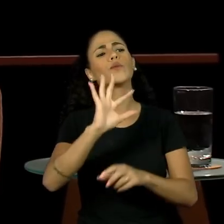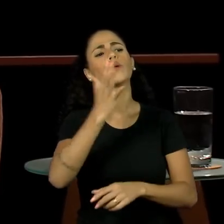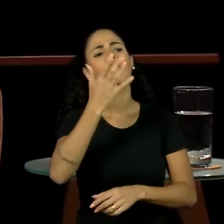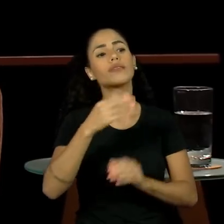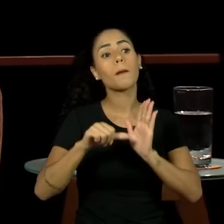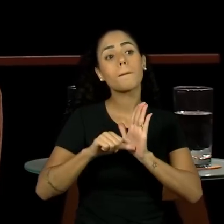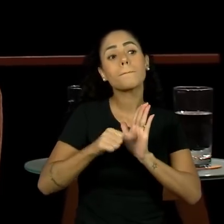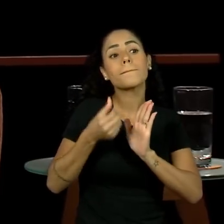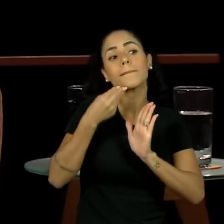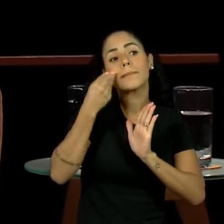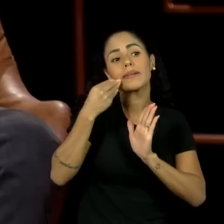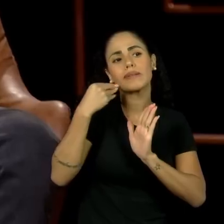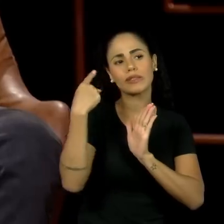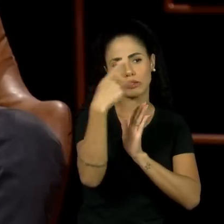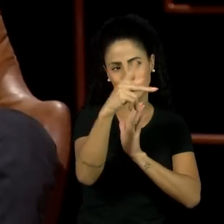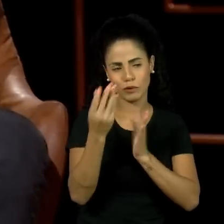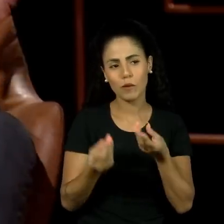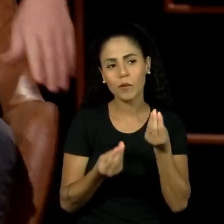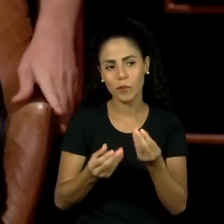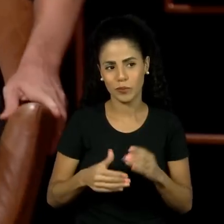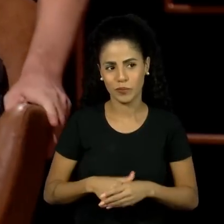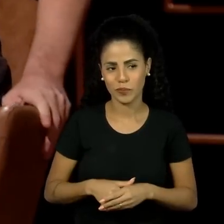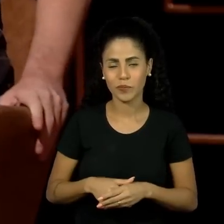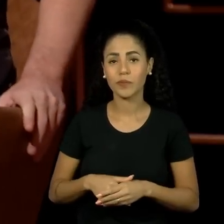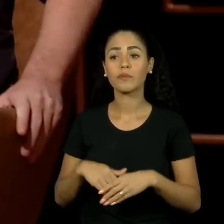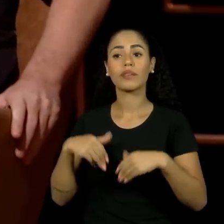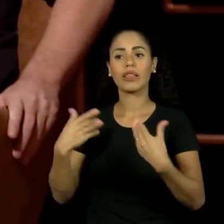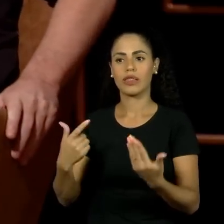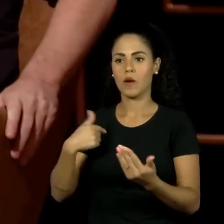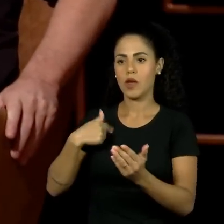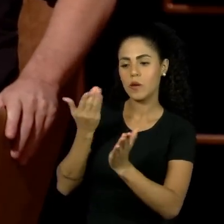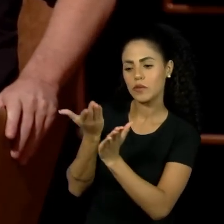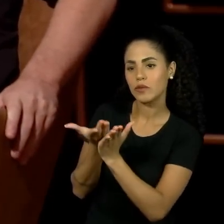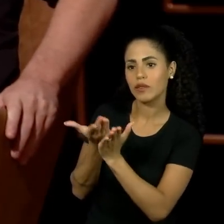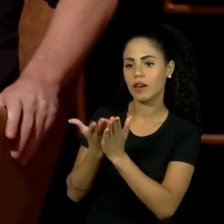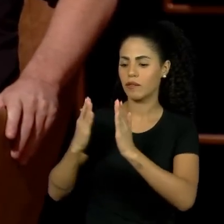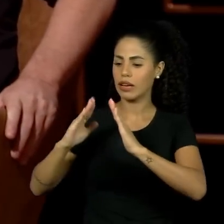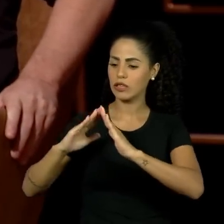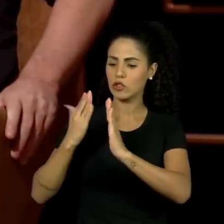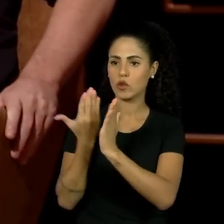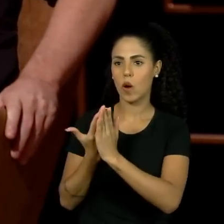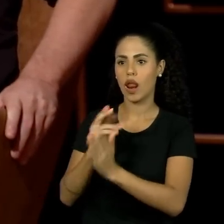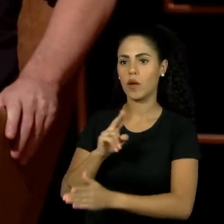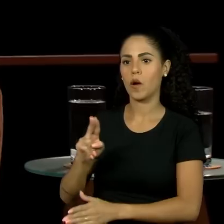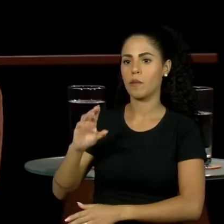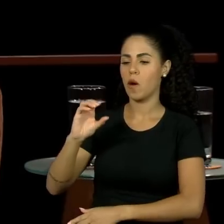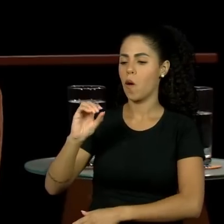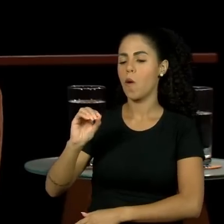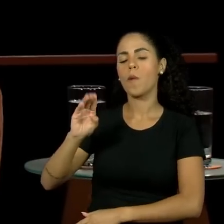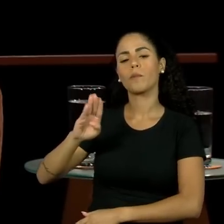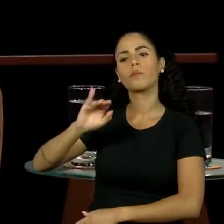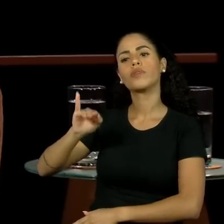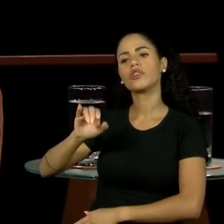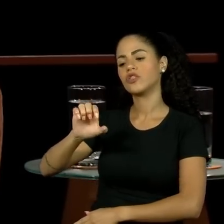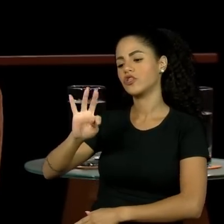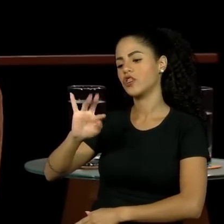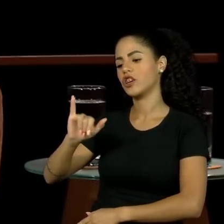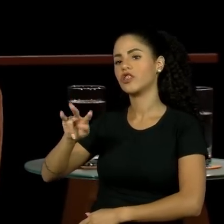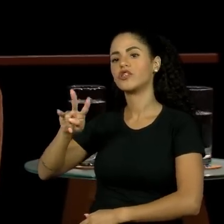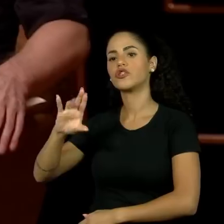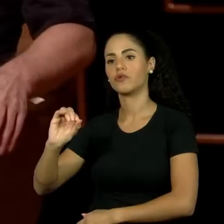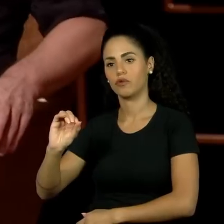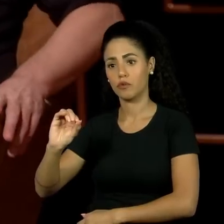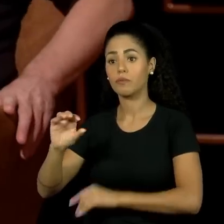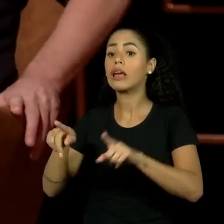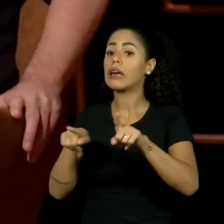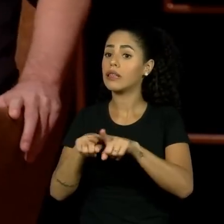primeira experiência no palco? Então, eu estudava no Colégio Objetivo. E eu fiz intercâmbio, fui